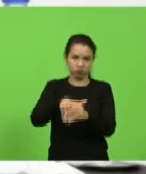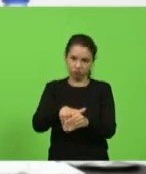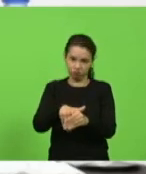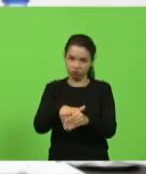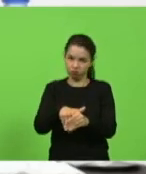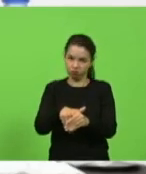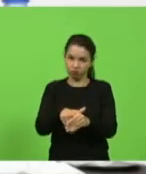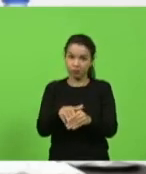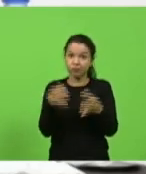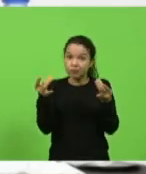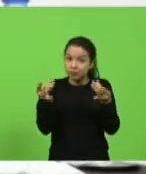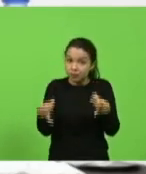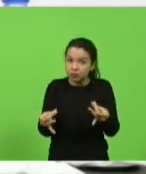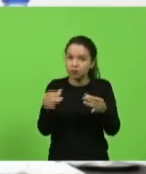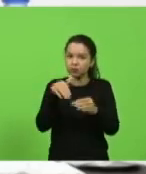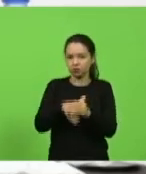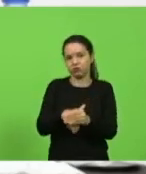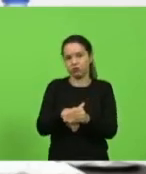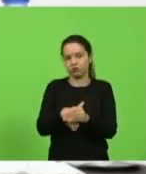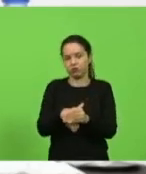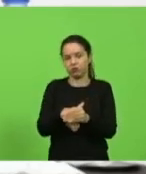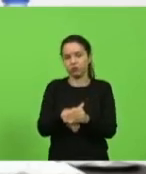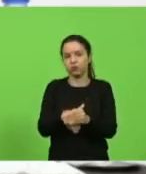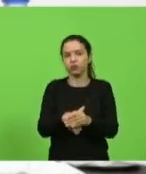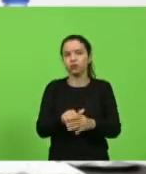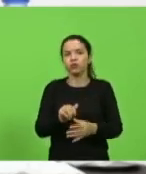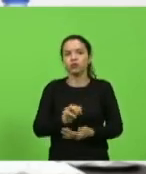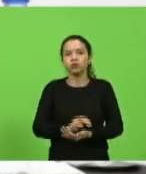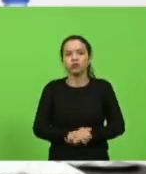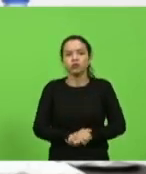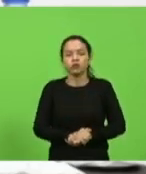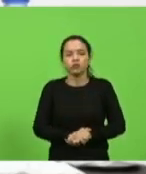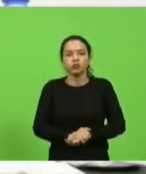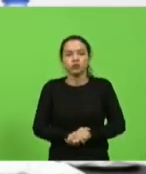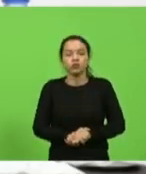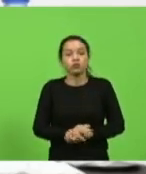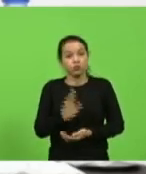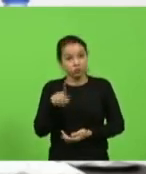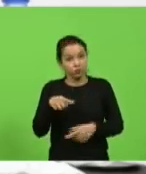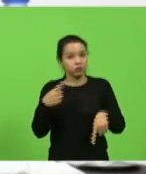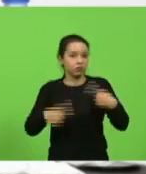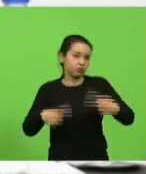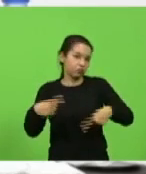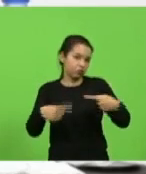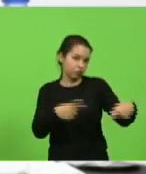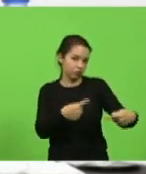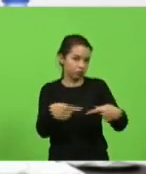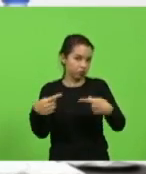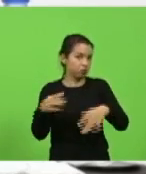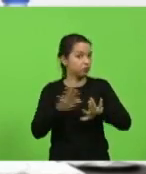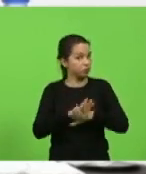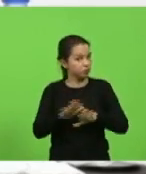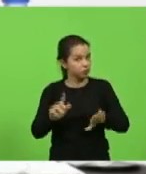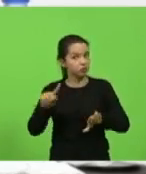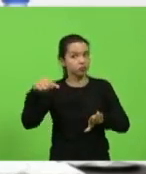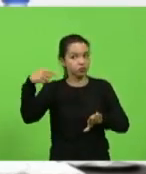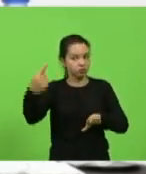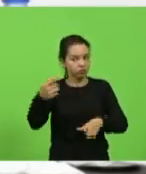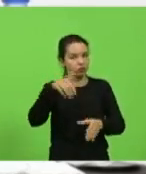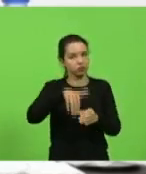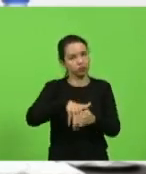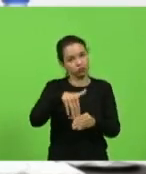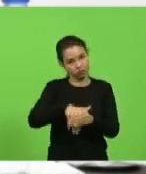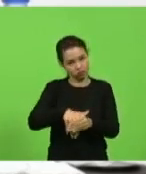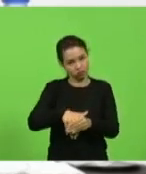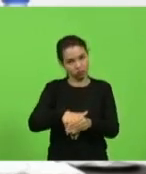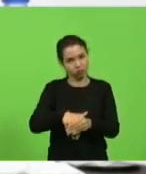trata especificamente nem necessariamente do voto. É uma discussão, o voto será depois, em momento posterior. Então,